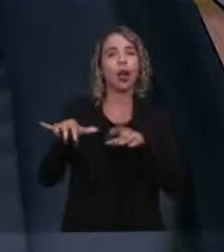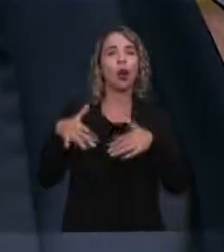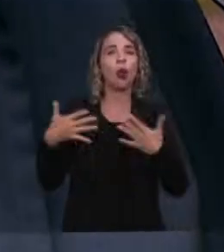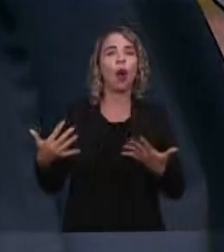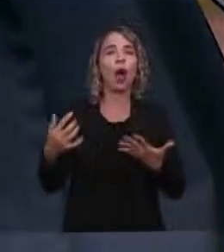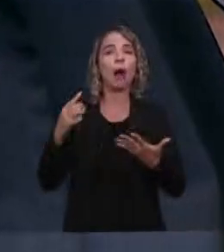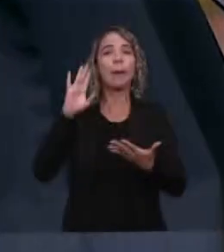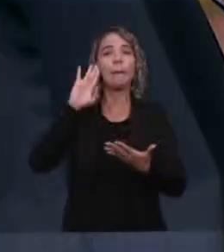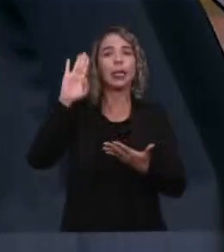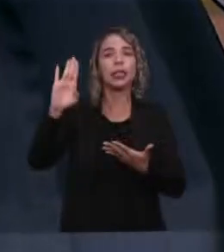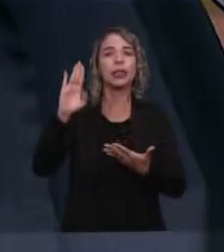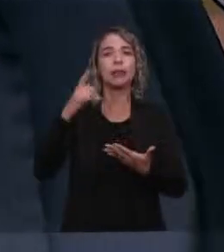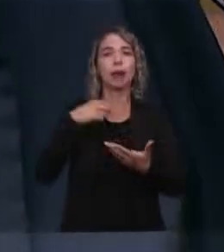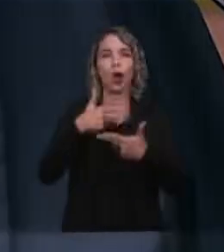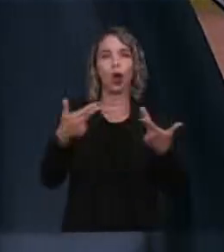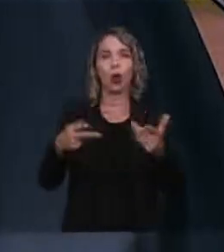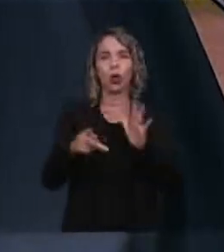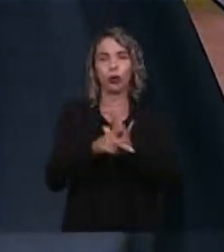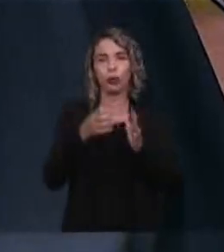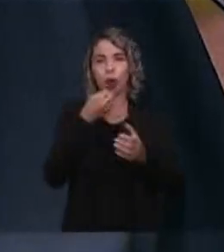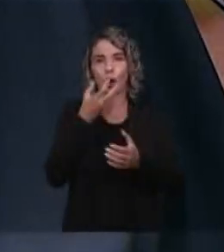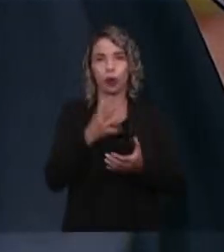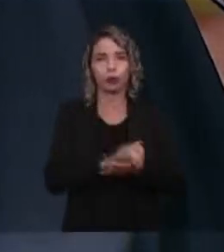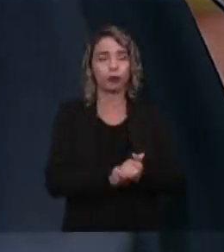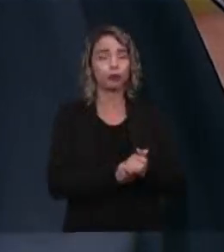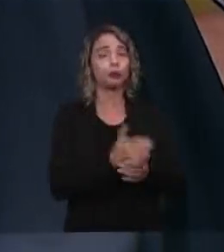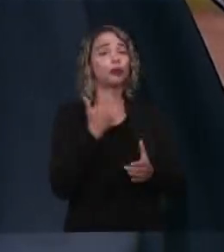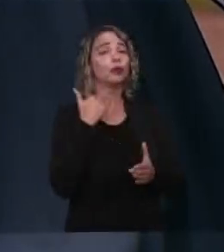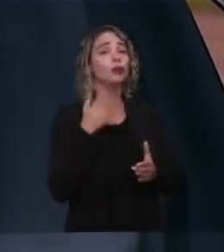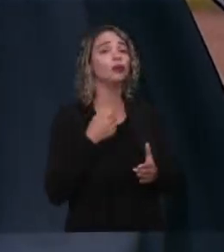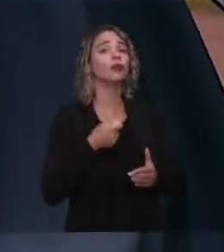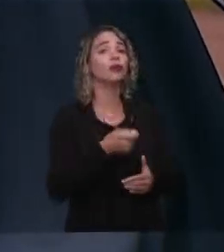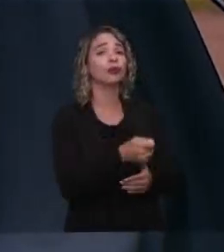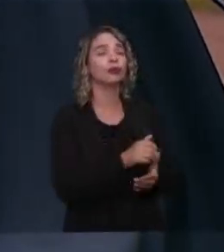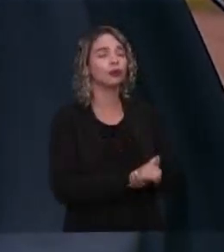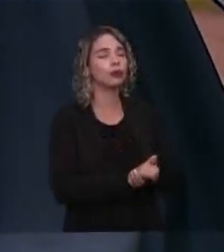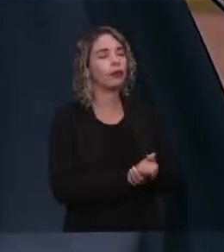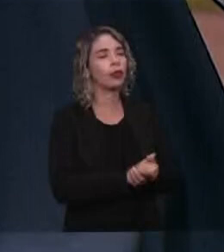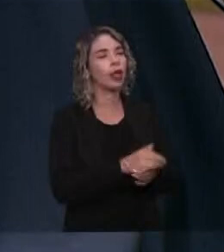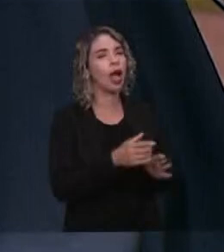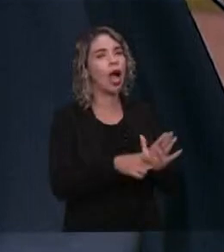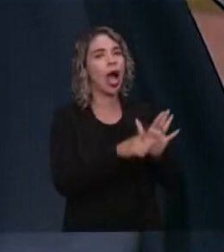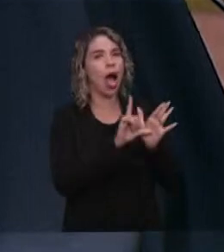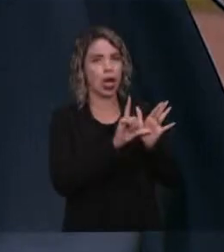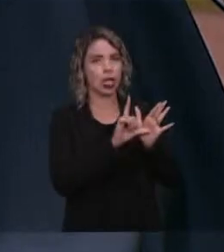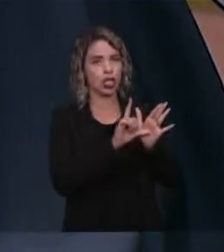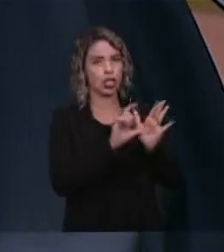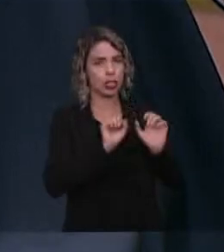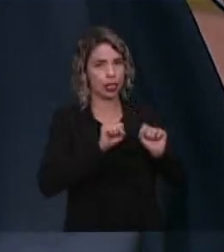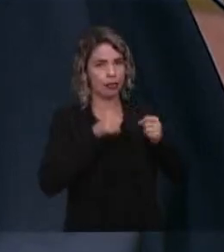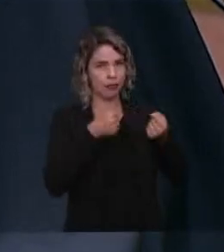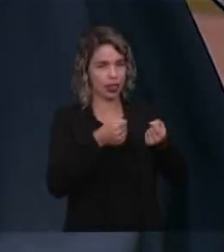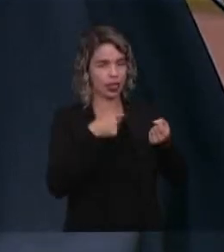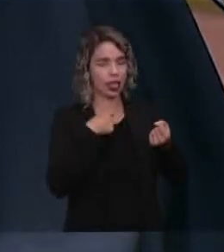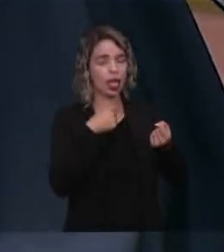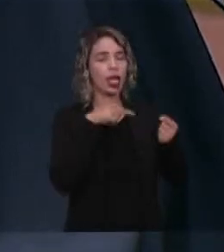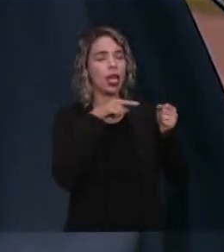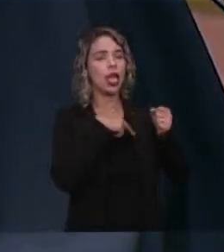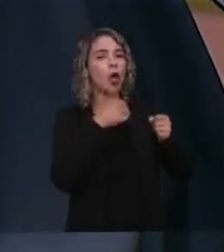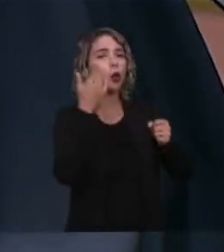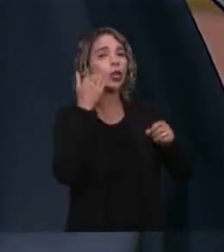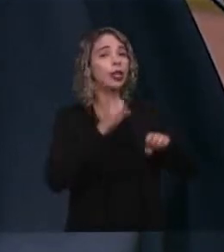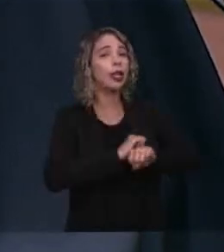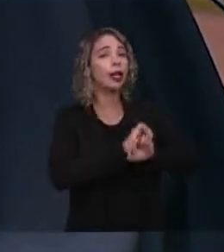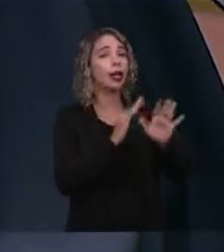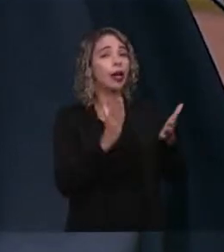principais passagens do depoimento. Abro aspas. Juiz, eu vou aproveitar, antes de passar a palavra à defesa, vou fazer alguns